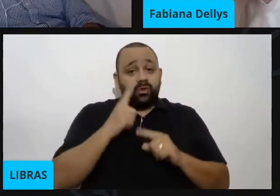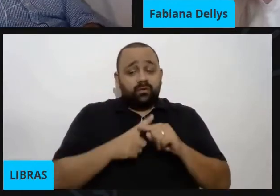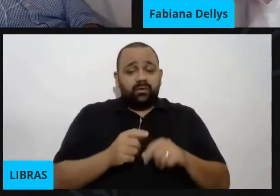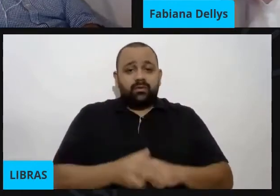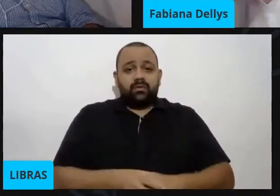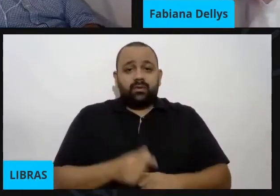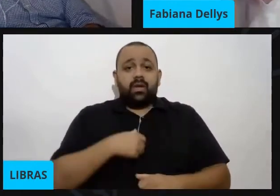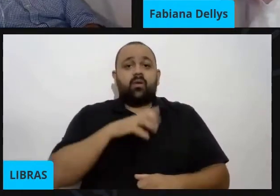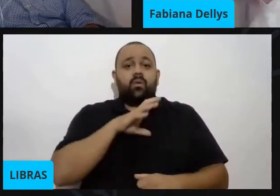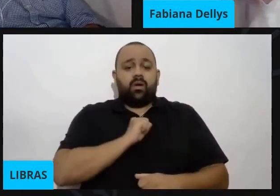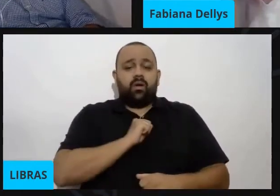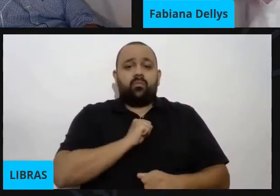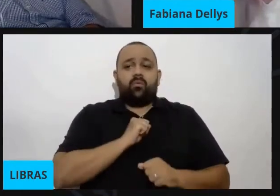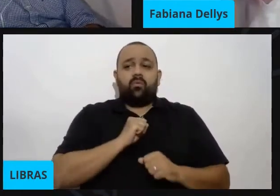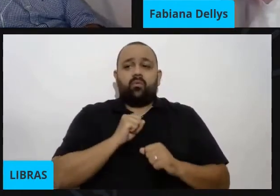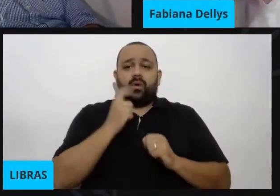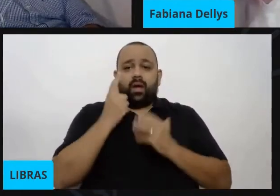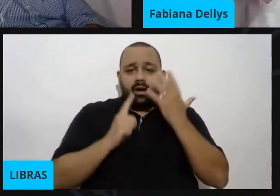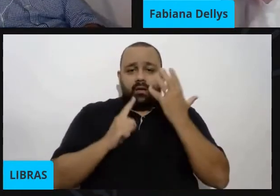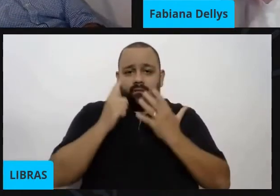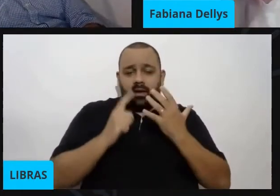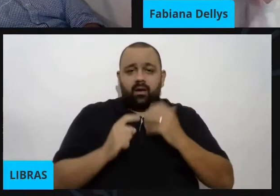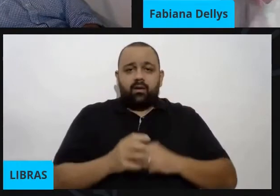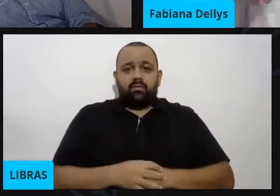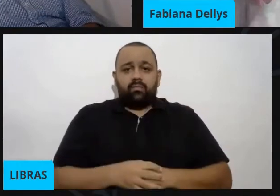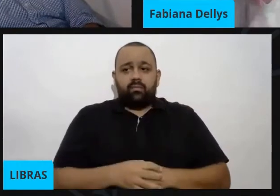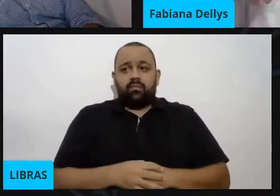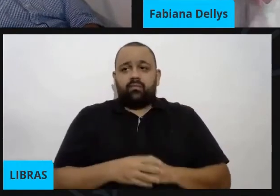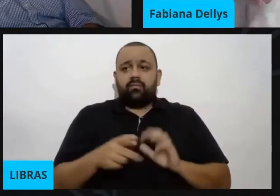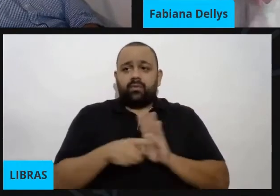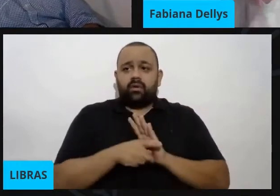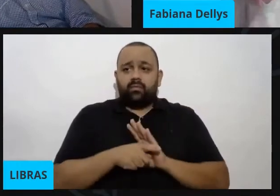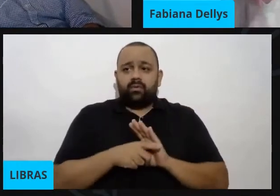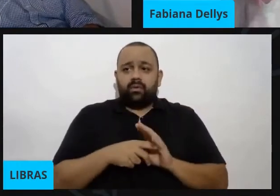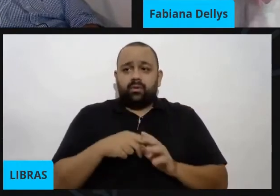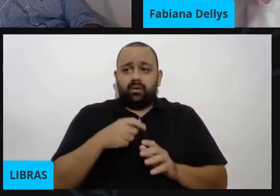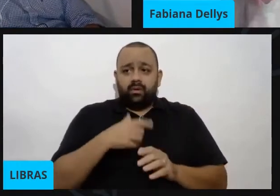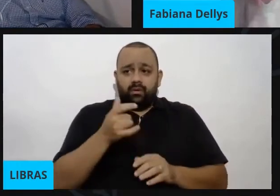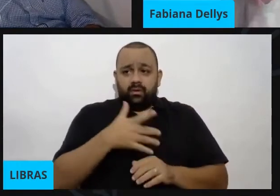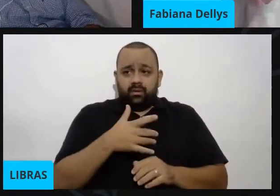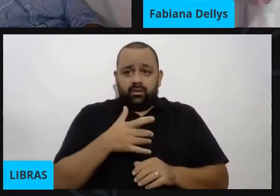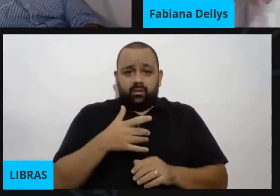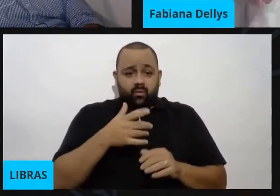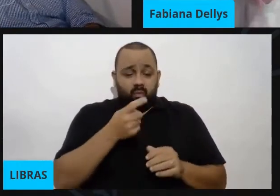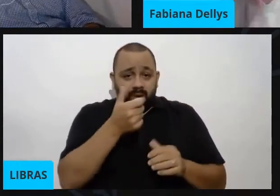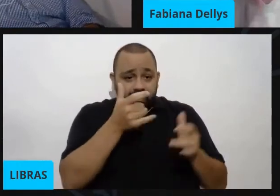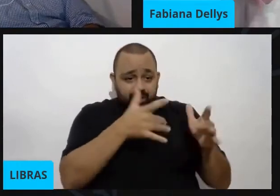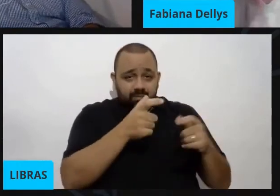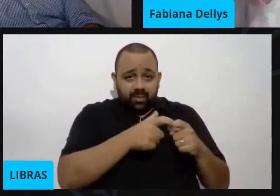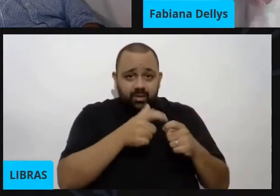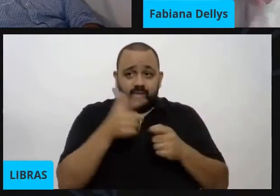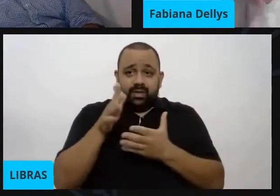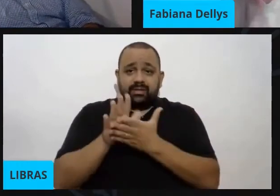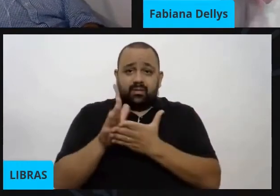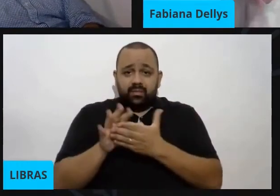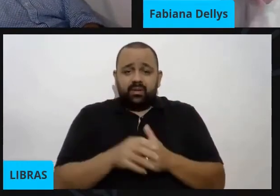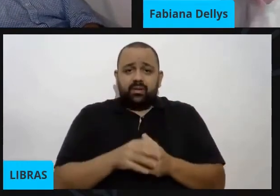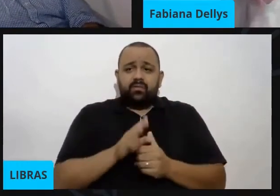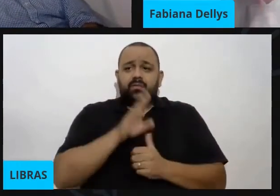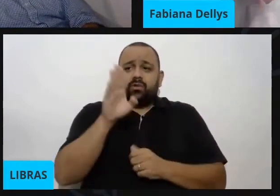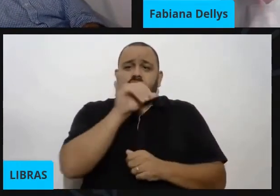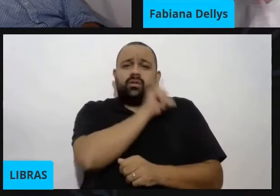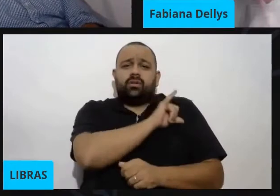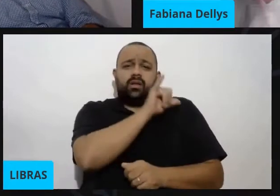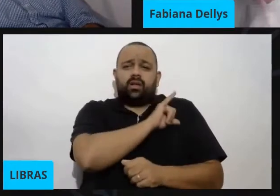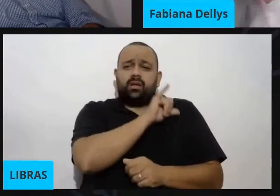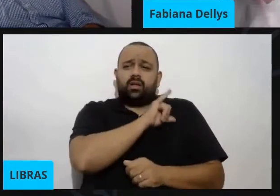Eu amo carnaval, é incrível, eu quase larguei medicina para ser sambista. Eu fui para o Rio de Janeiro, eu vou para o Rio de Janeiro todo